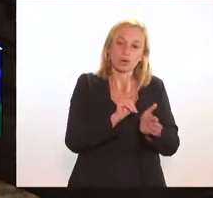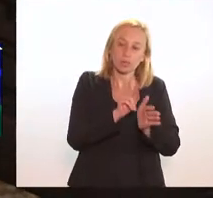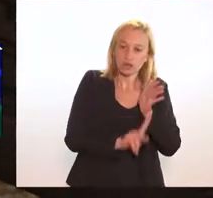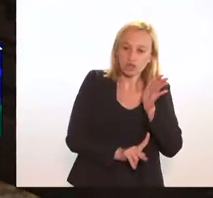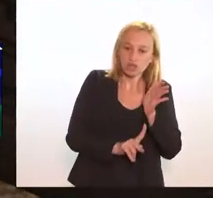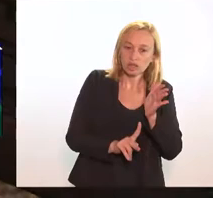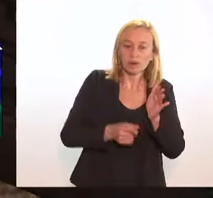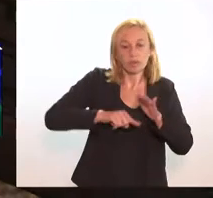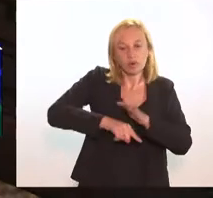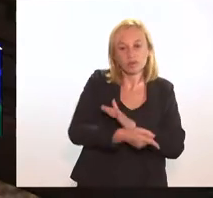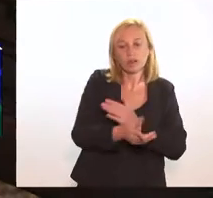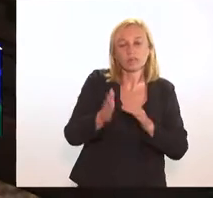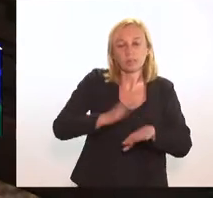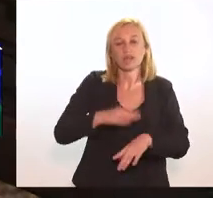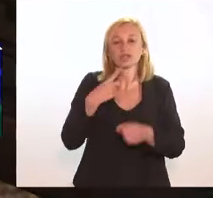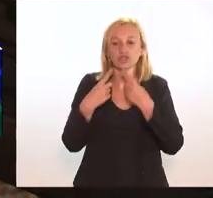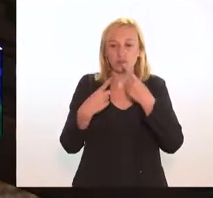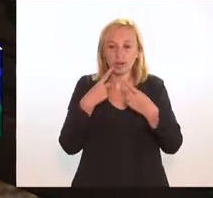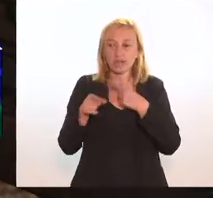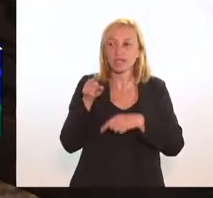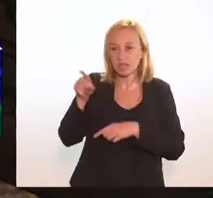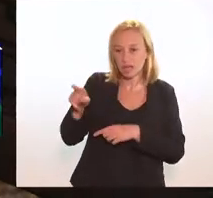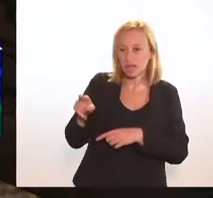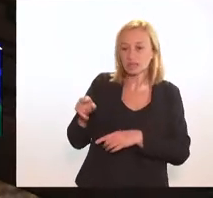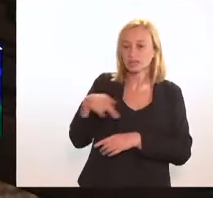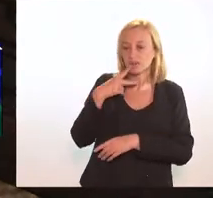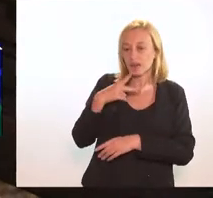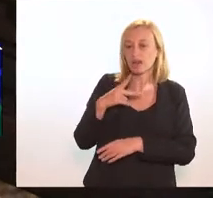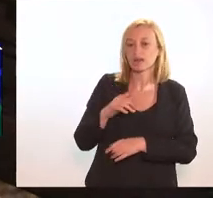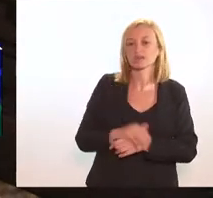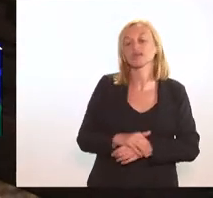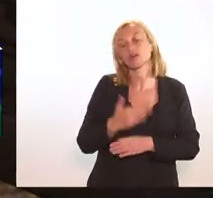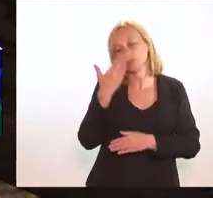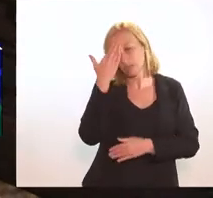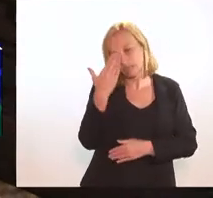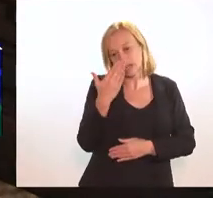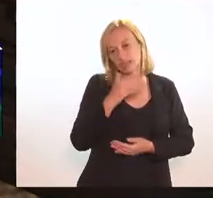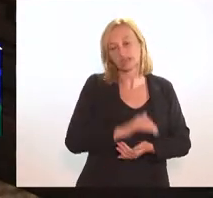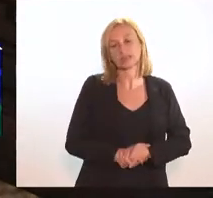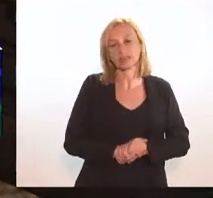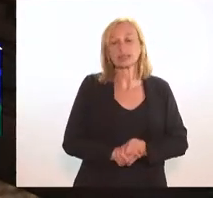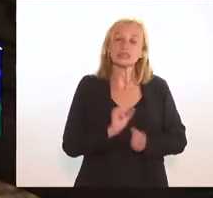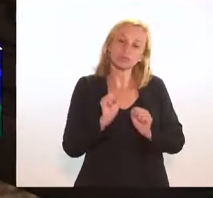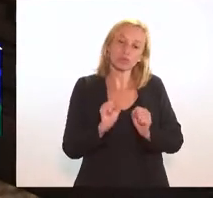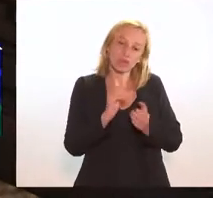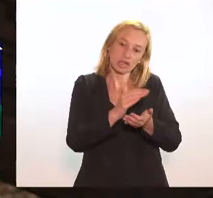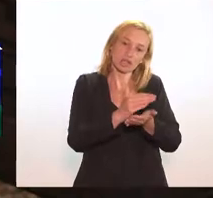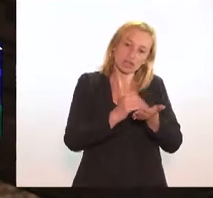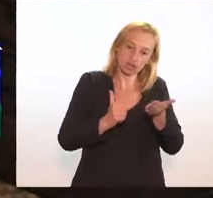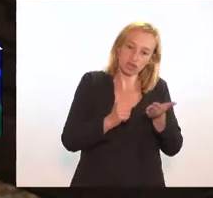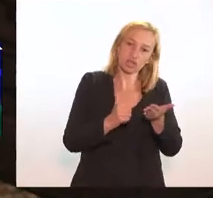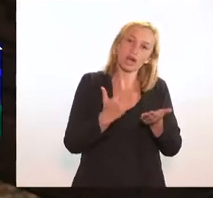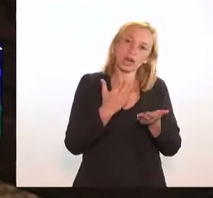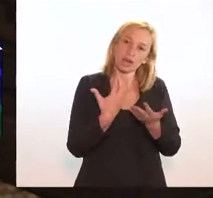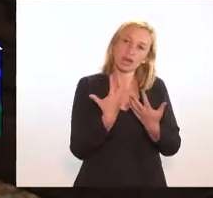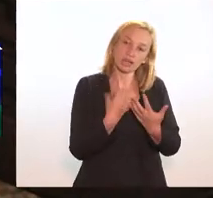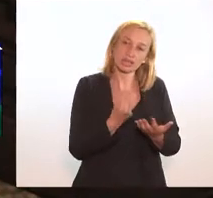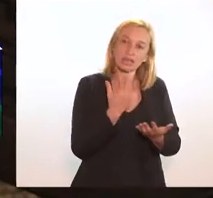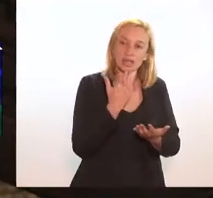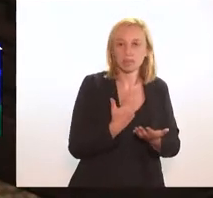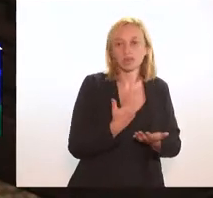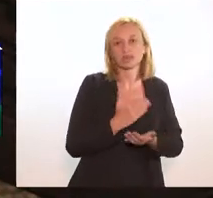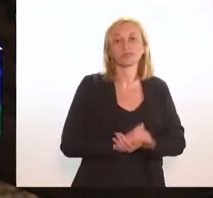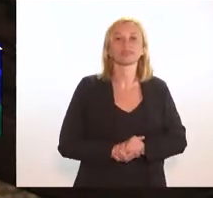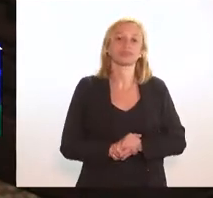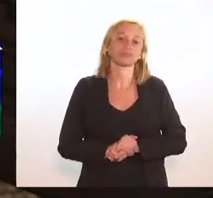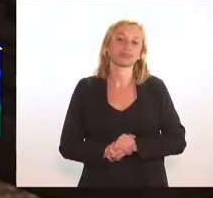alguns debates que elas levantaram. Então, agradeço se puder atender esta